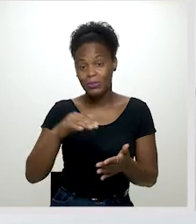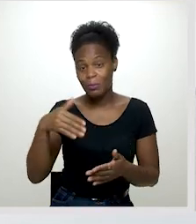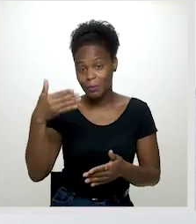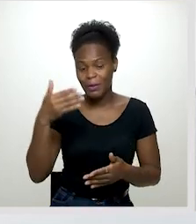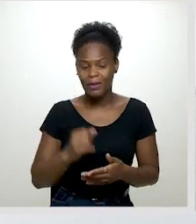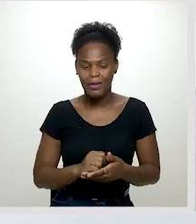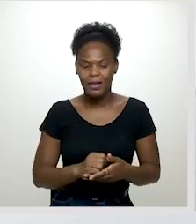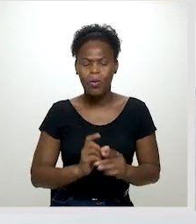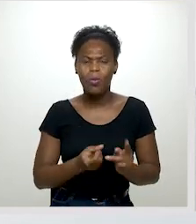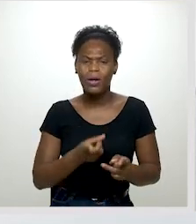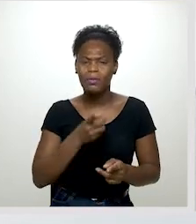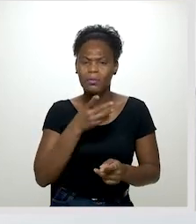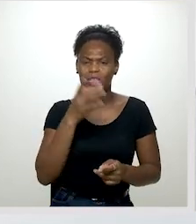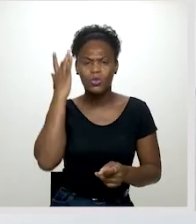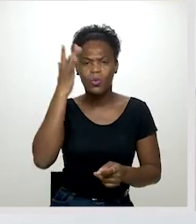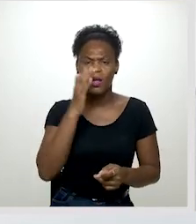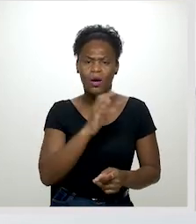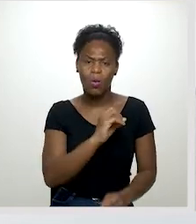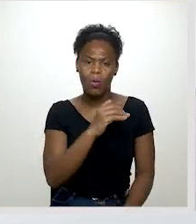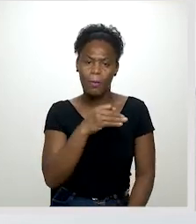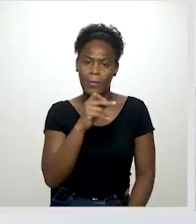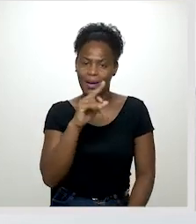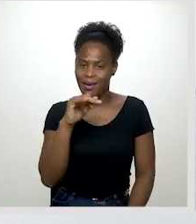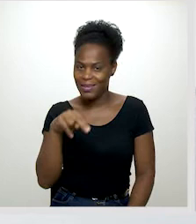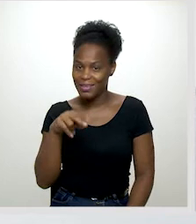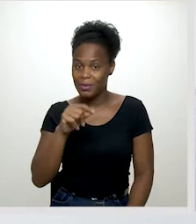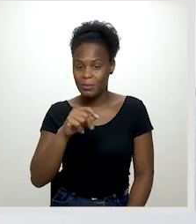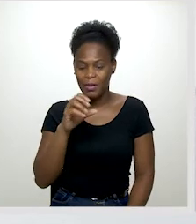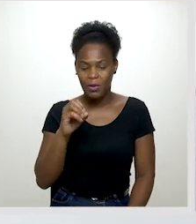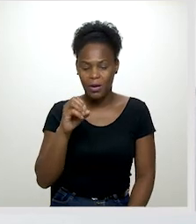exercício. O que diz a teoria de Oparin e Haldane?